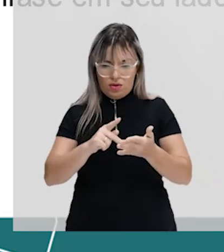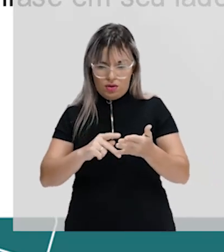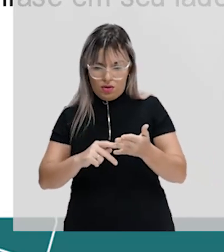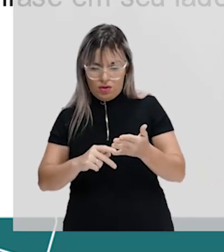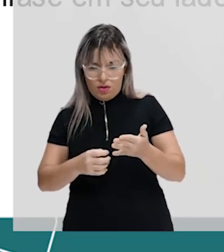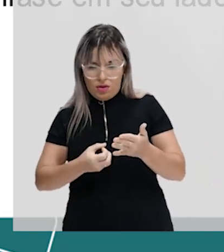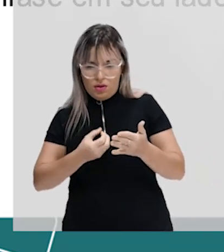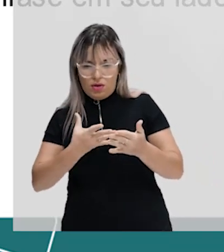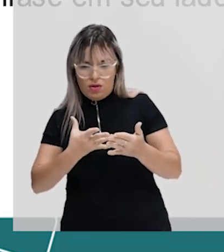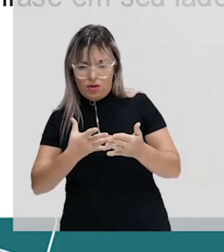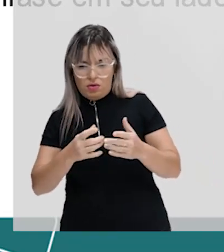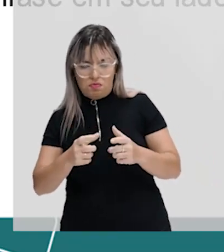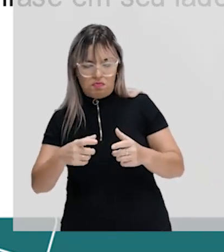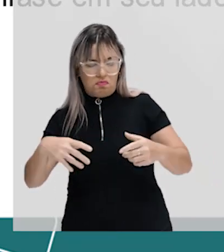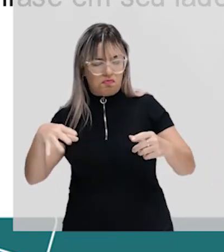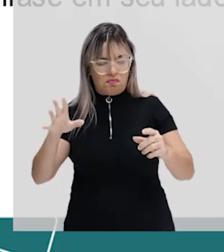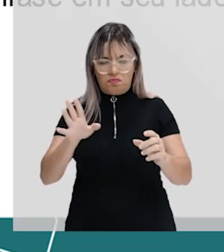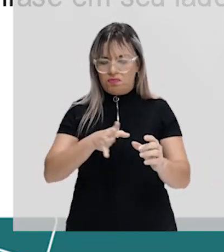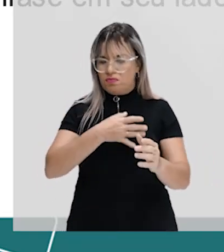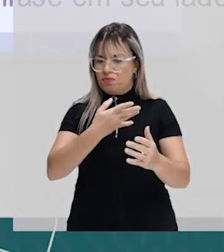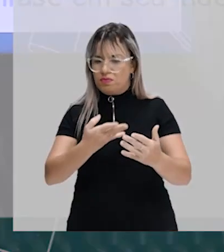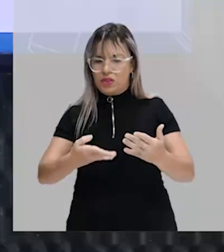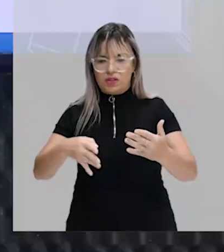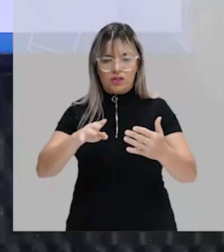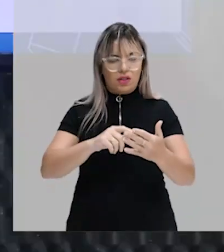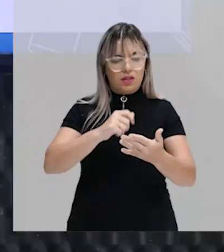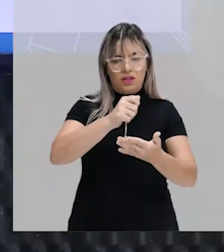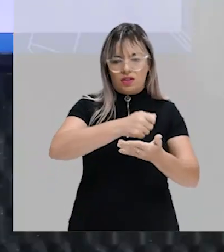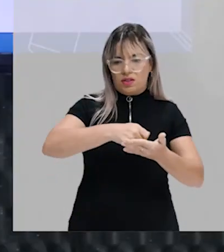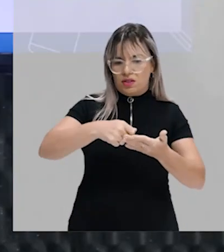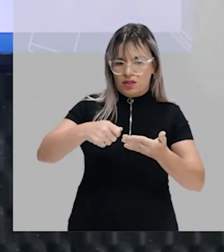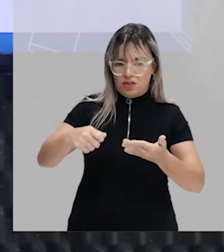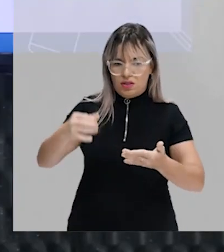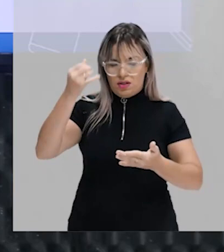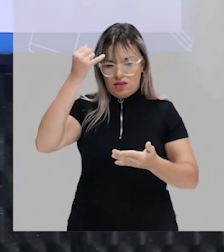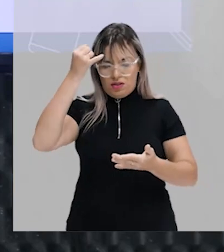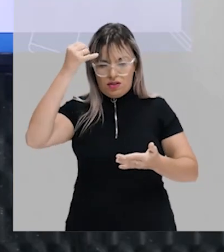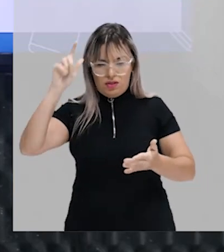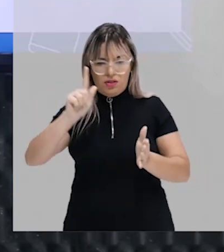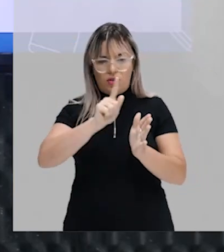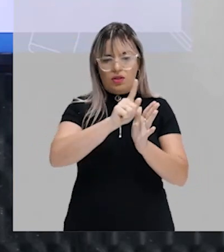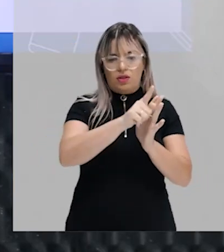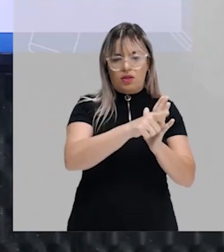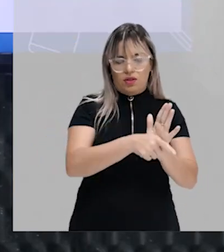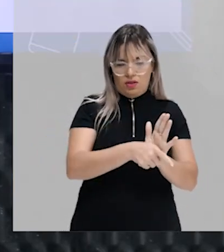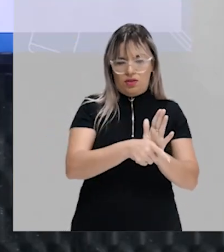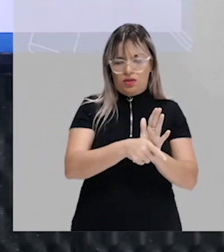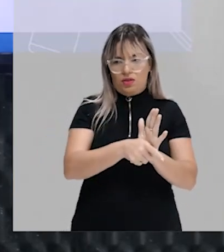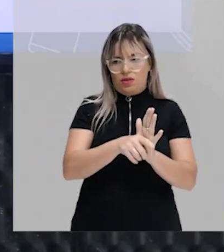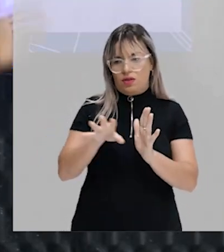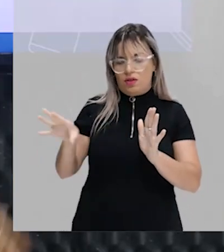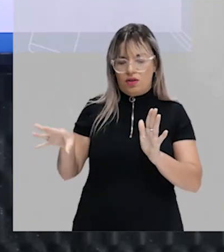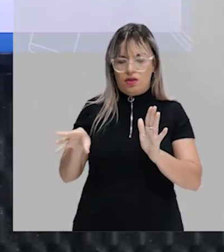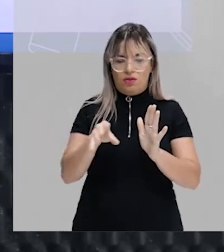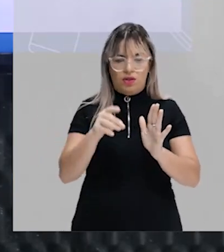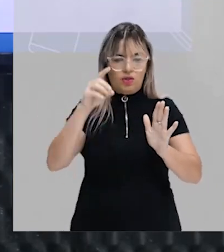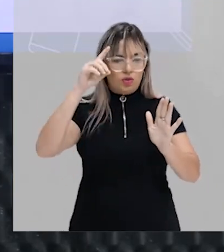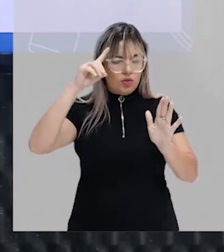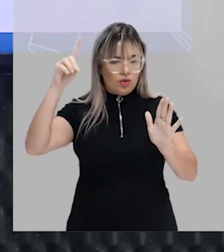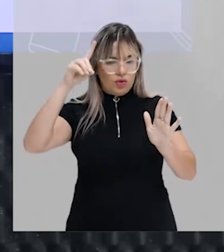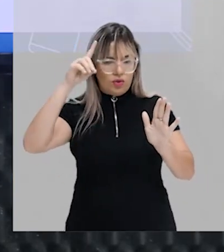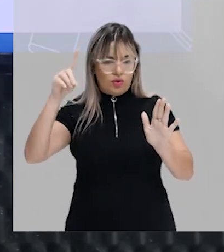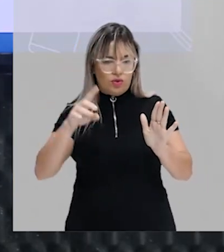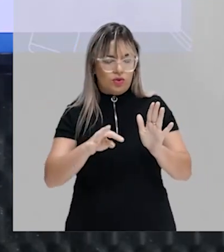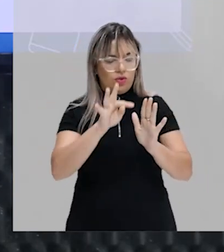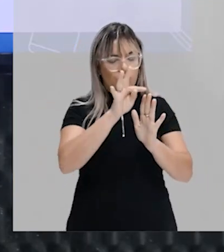prestígio. Trava a língua aqui para mim. A ideia desse gênero é transcrever momentos do cotidiano, por isso que o nome é crônica, dando ênfase